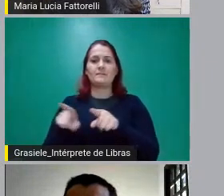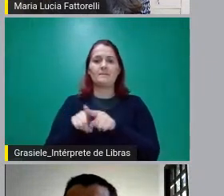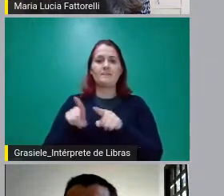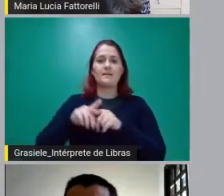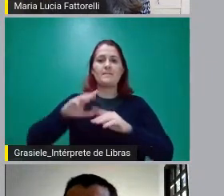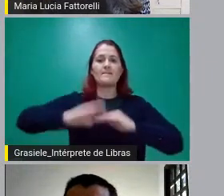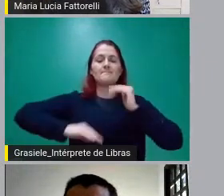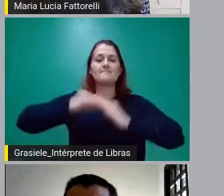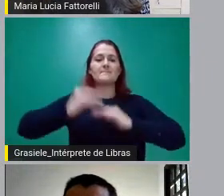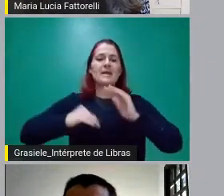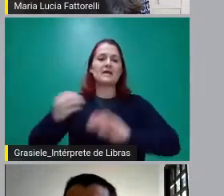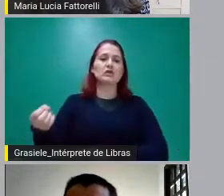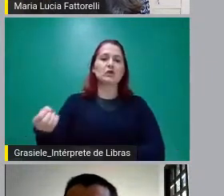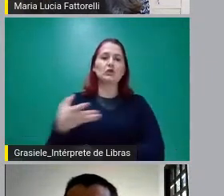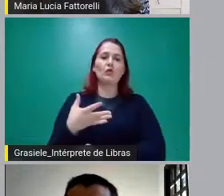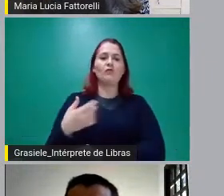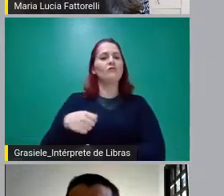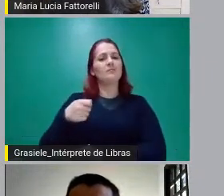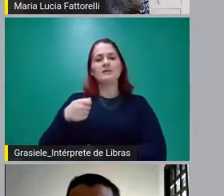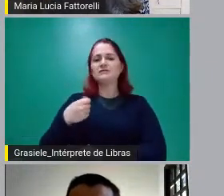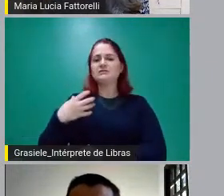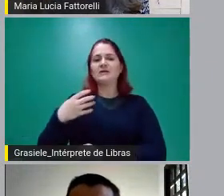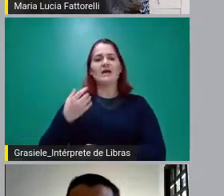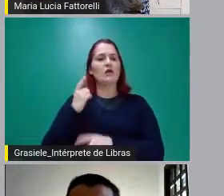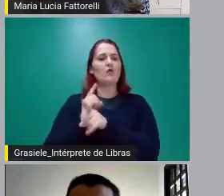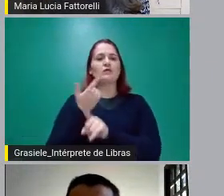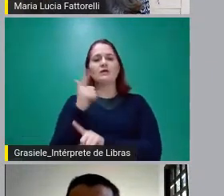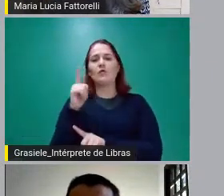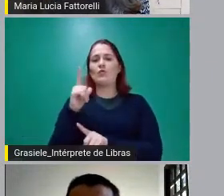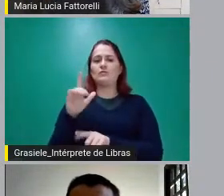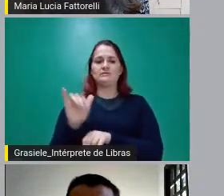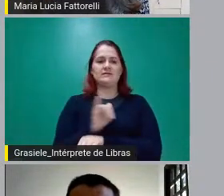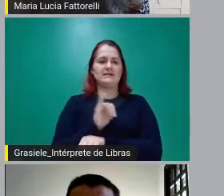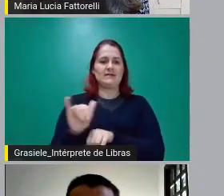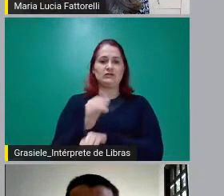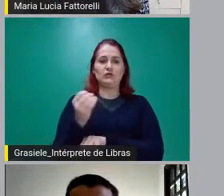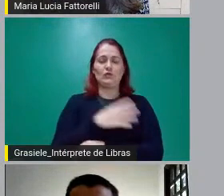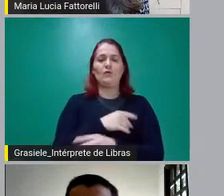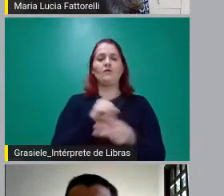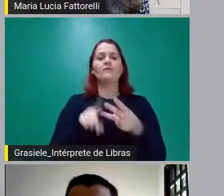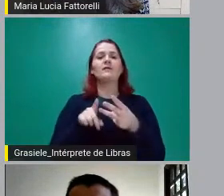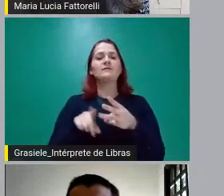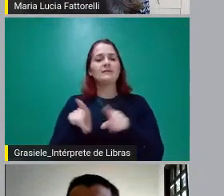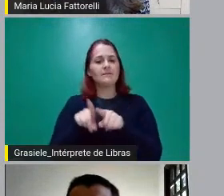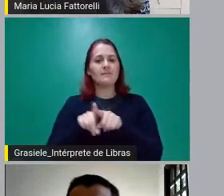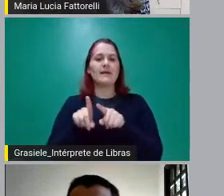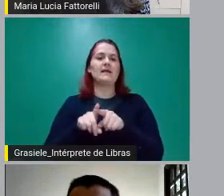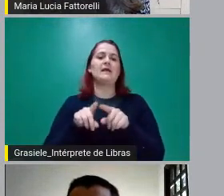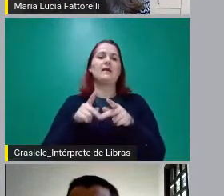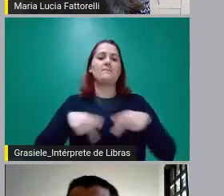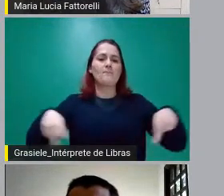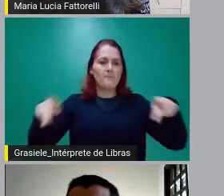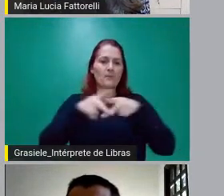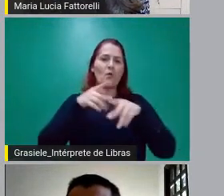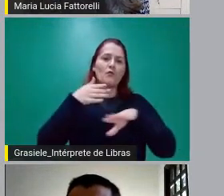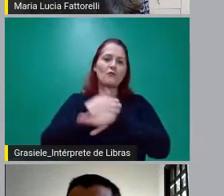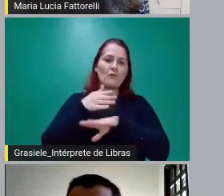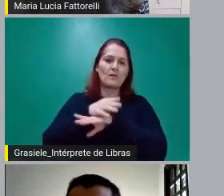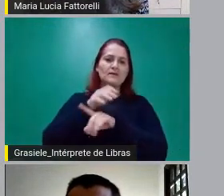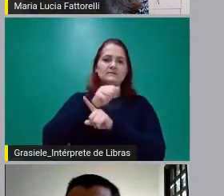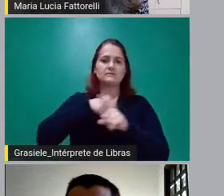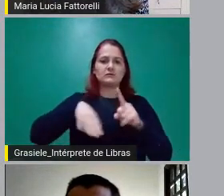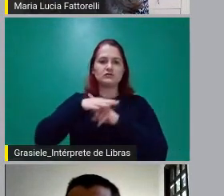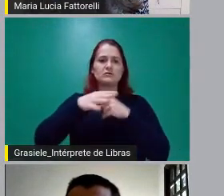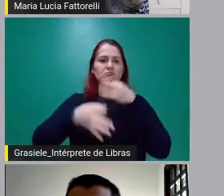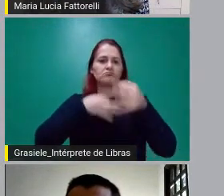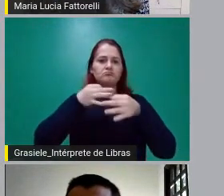permear as outras duas. A luta social é uma constante nesse contexto. Via judicial, você tem uma violação do